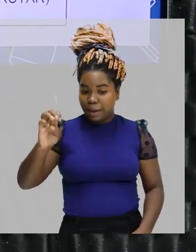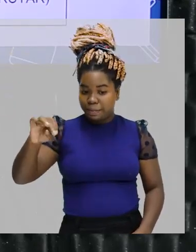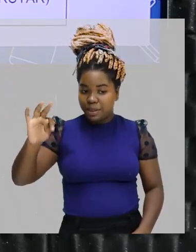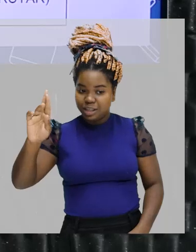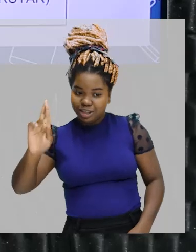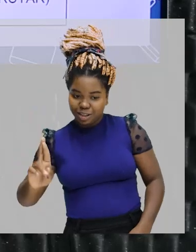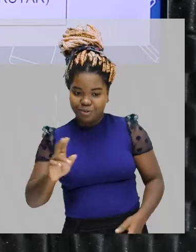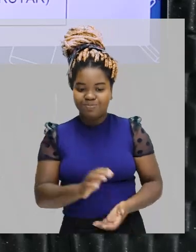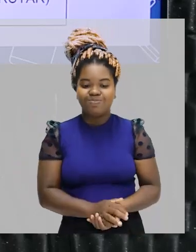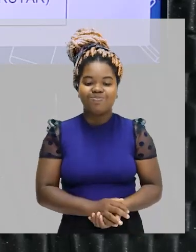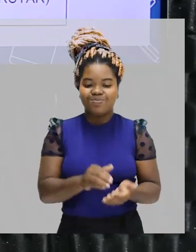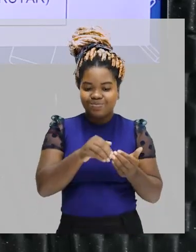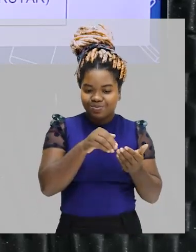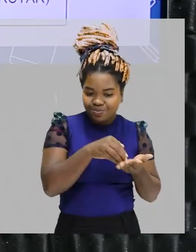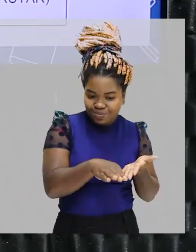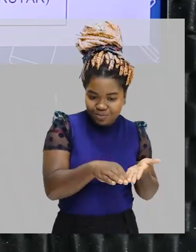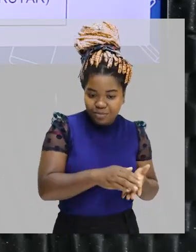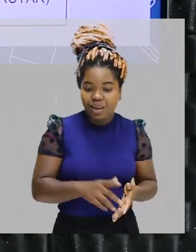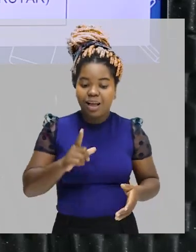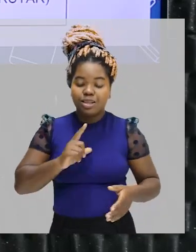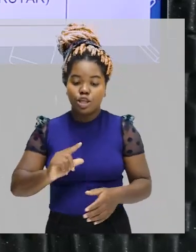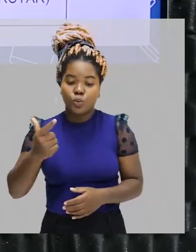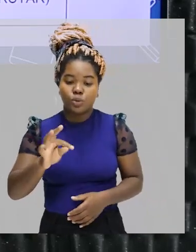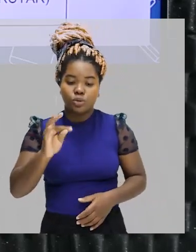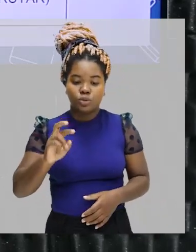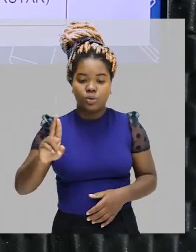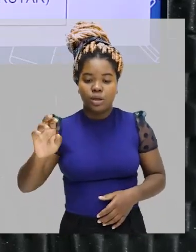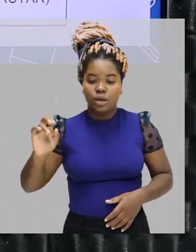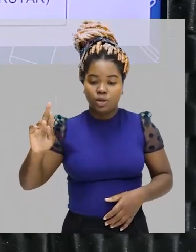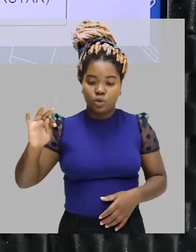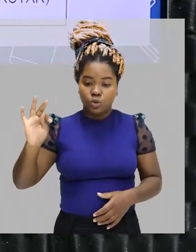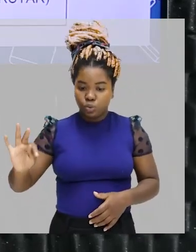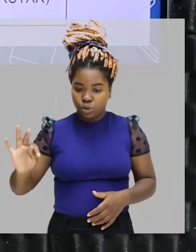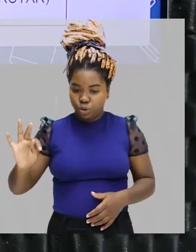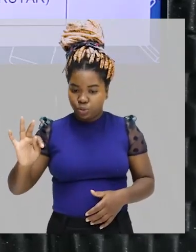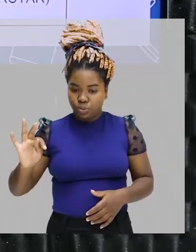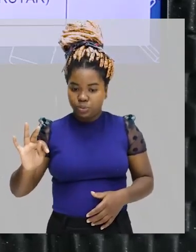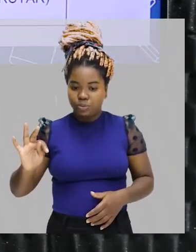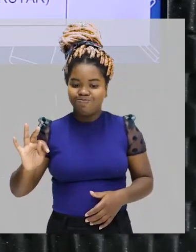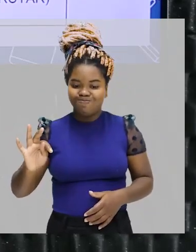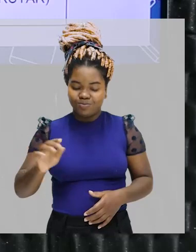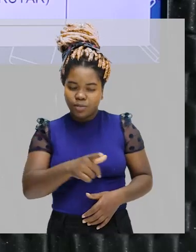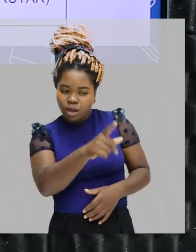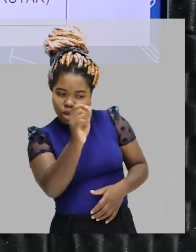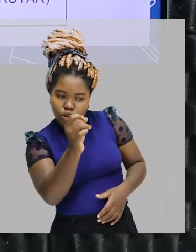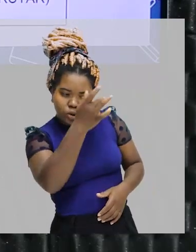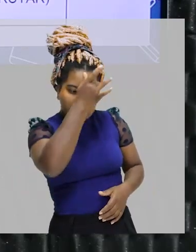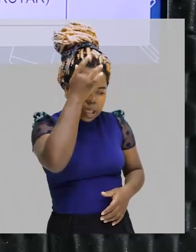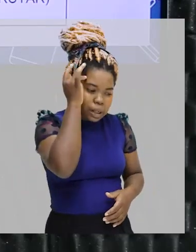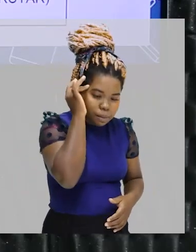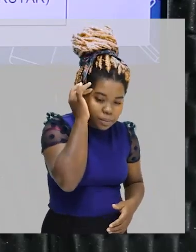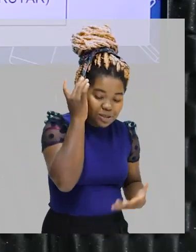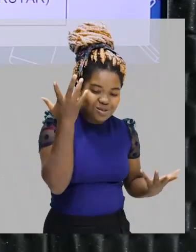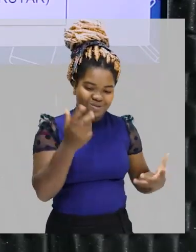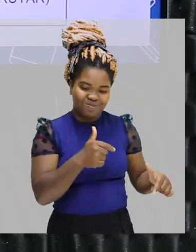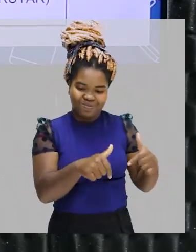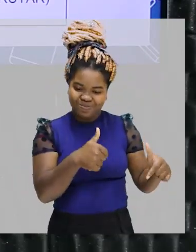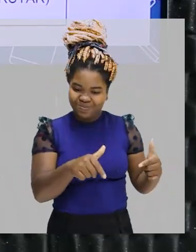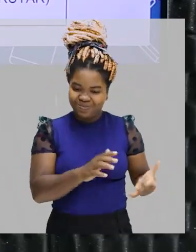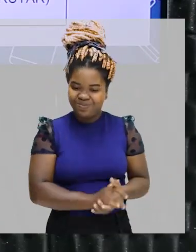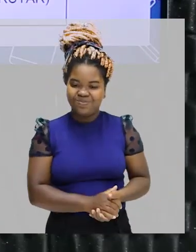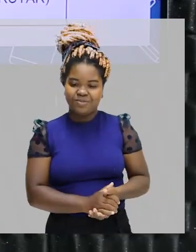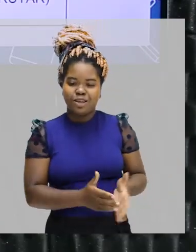recruit, recrutar. Fazer a seleção, né? Selecionar aquele indivíduo. Recruitment,